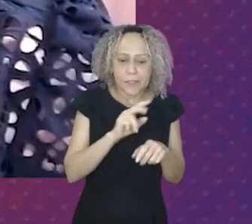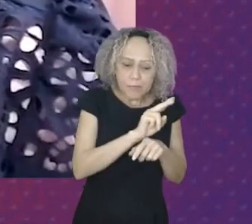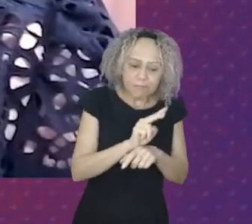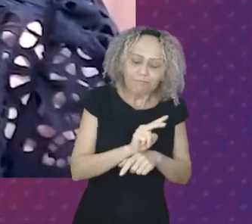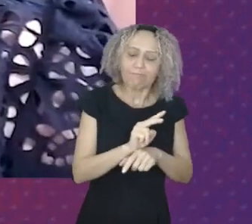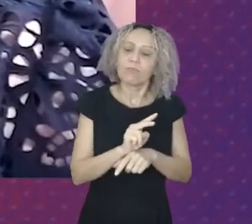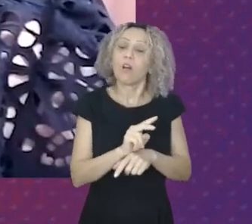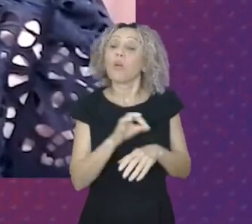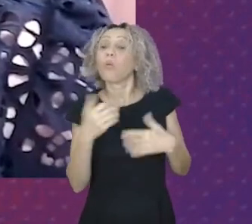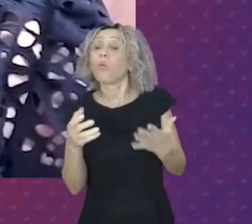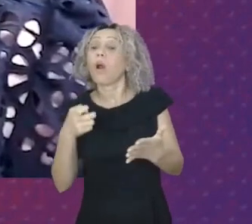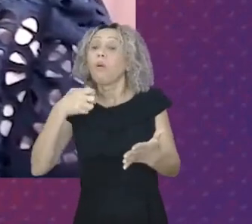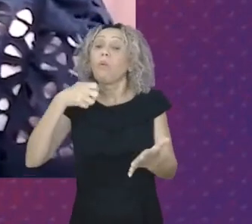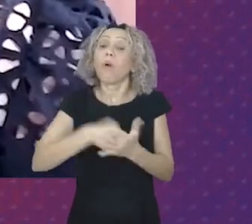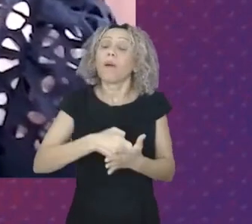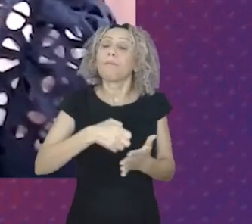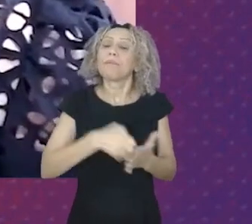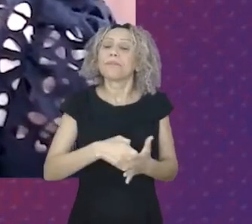governo que